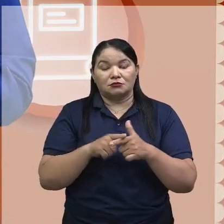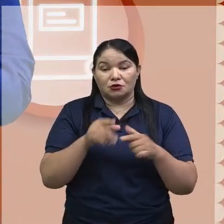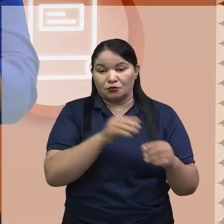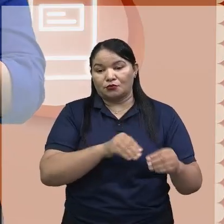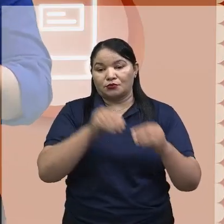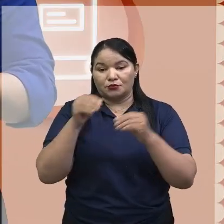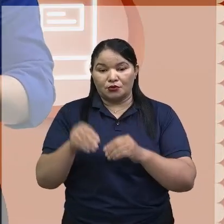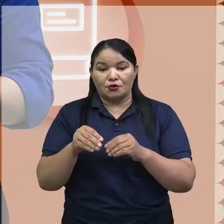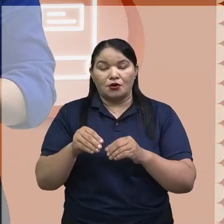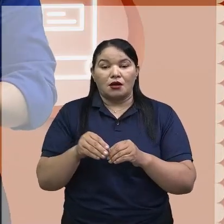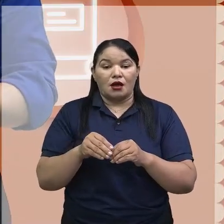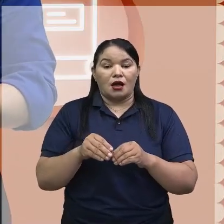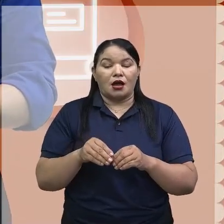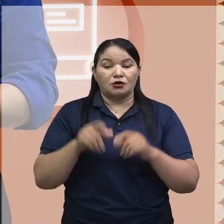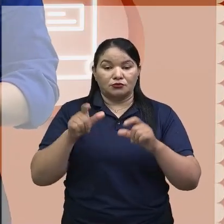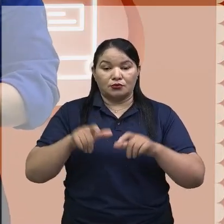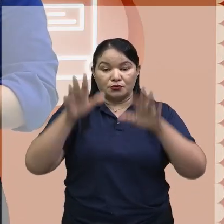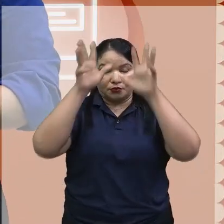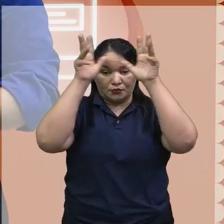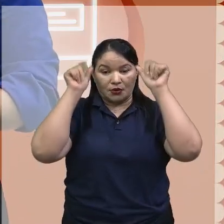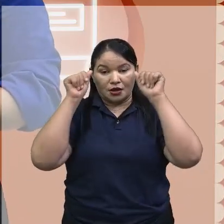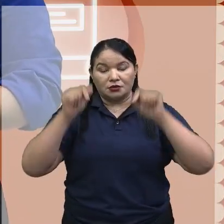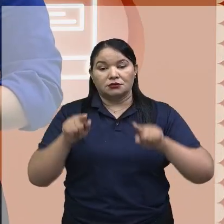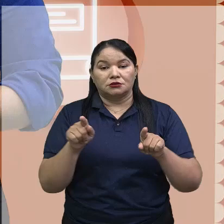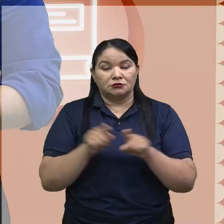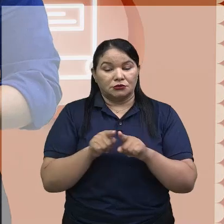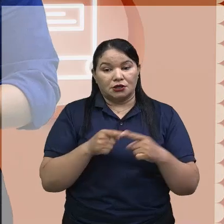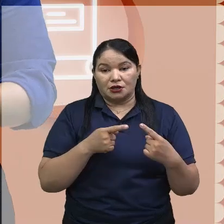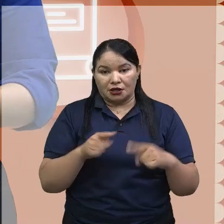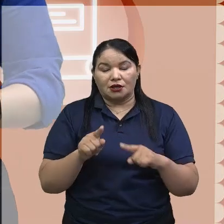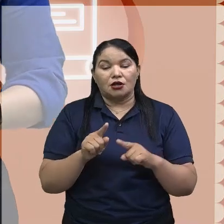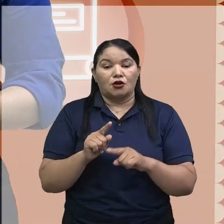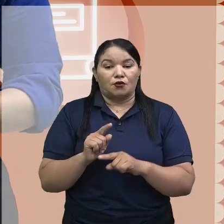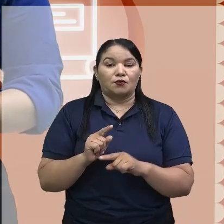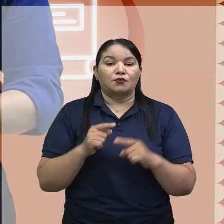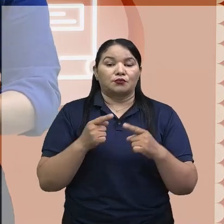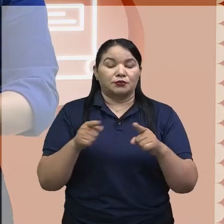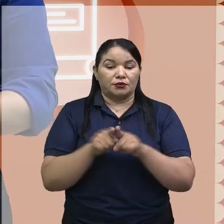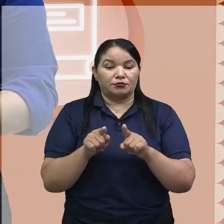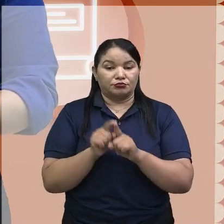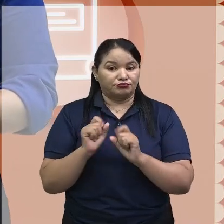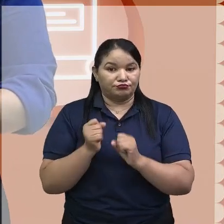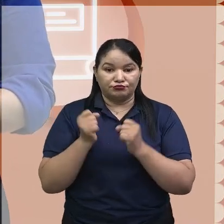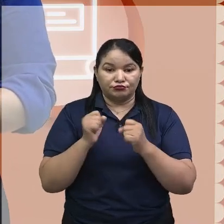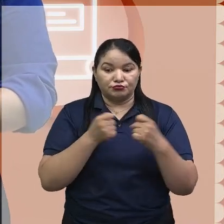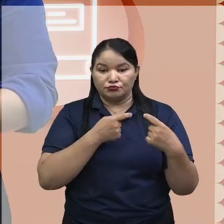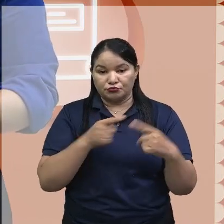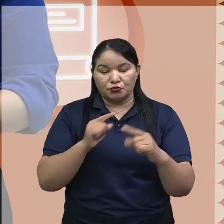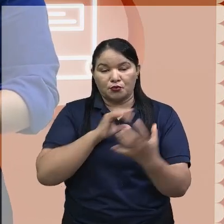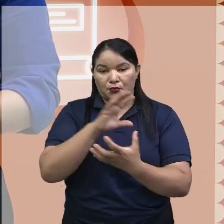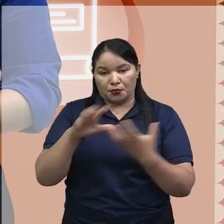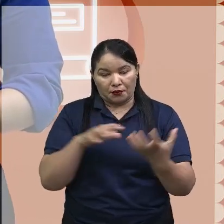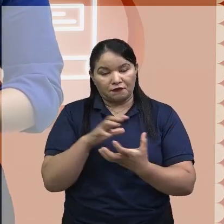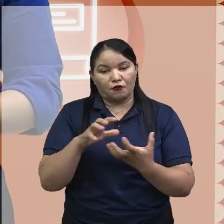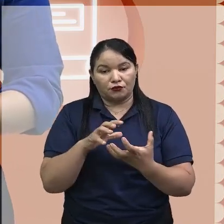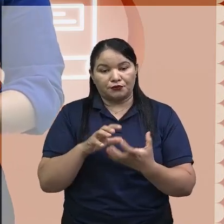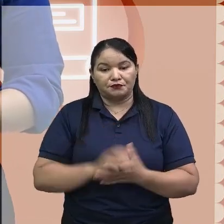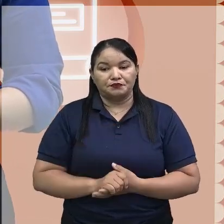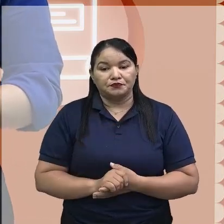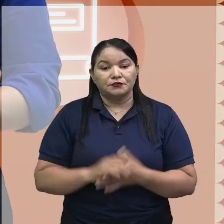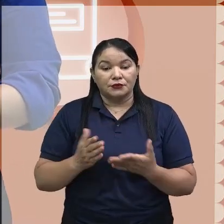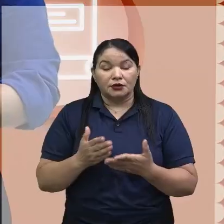como represária ali contra essa revolta. Nesse contexto também, a gente vai observar